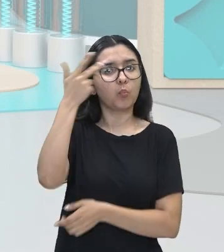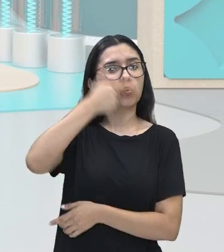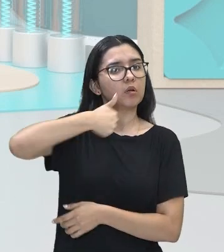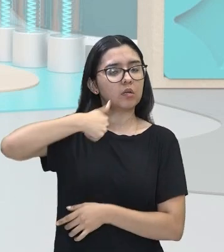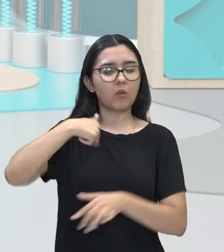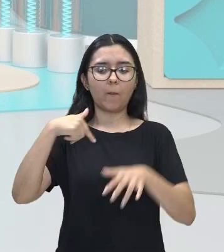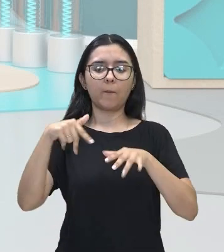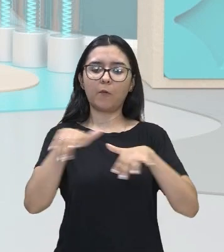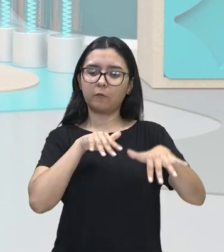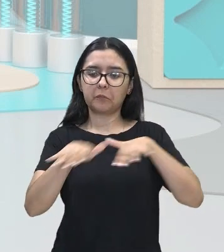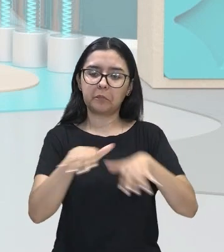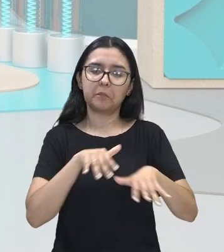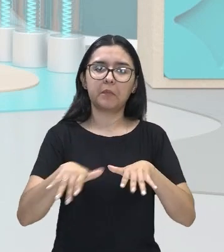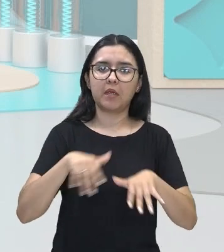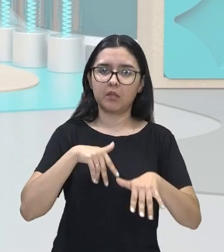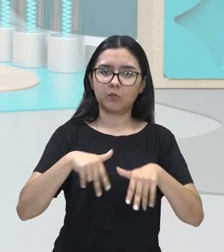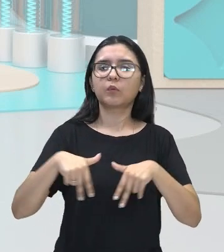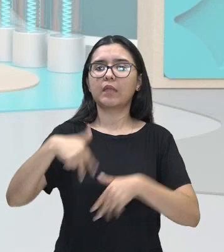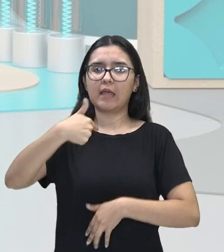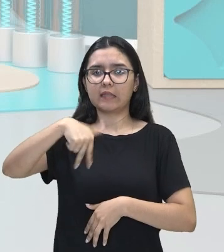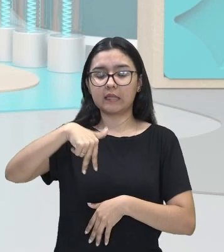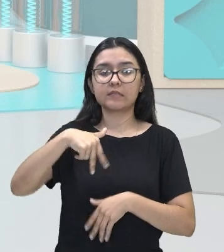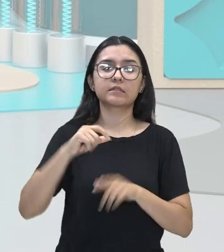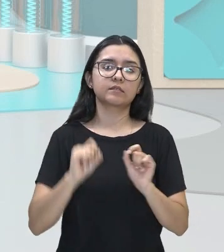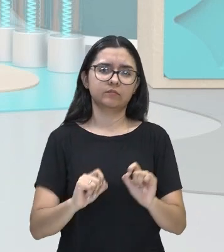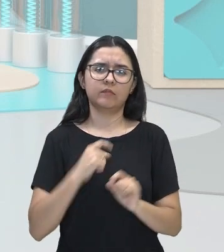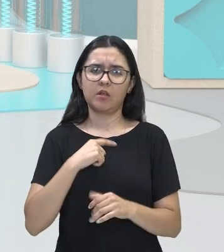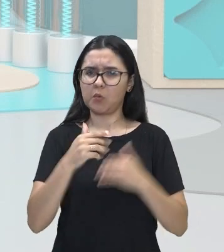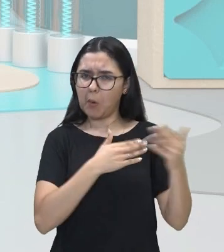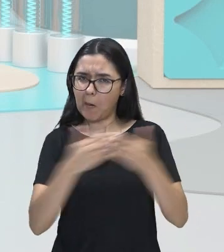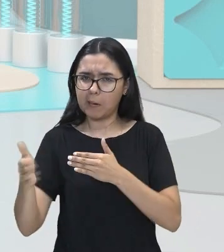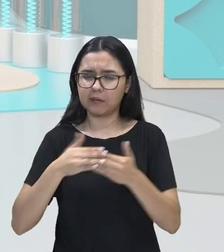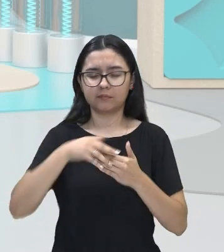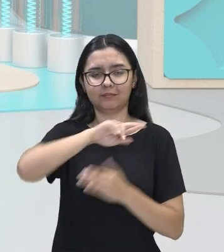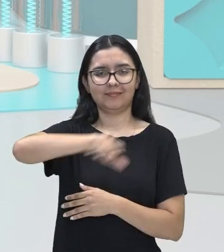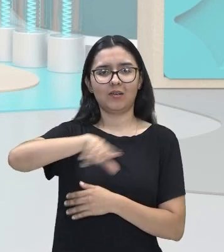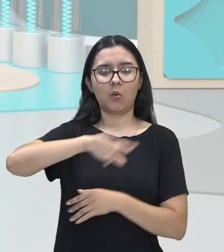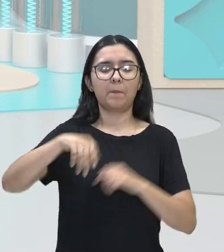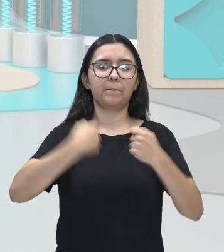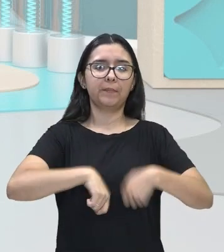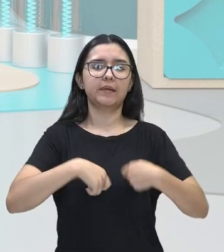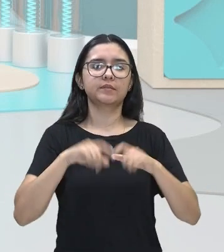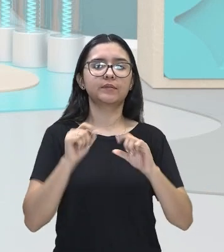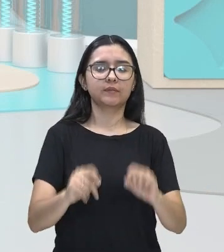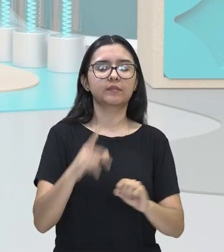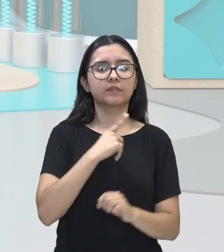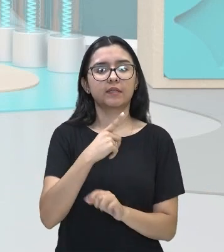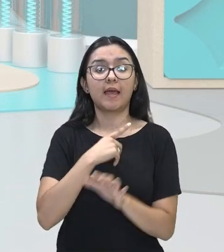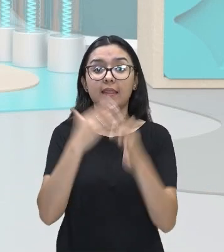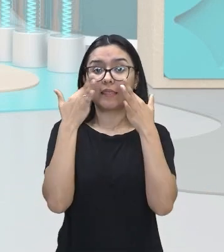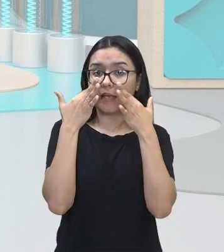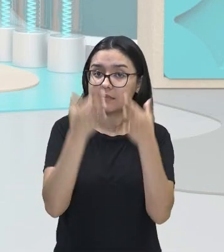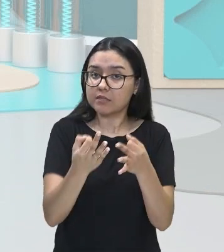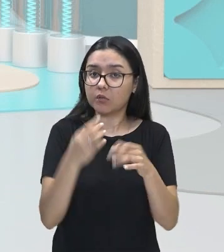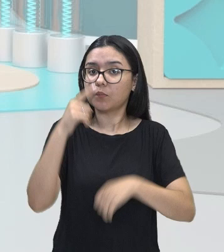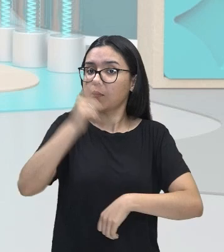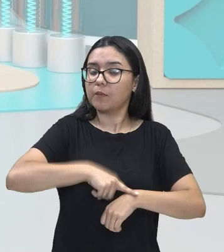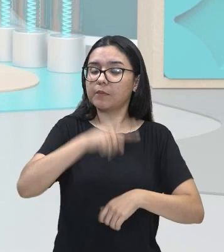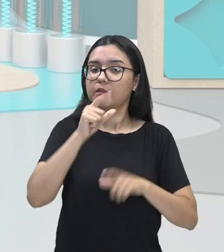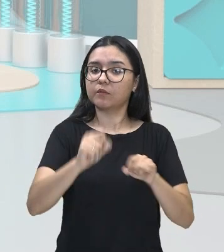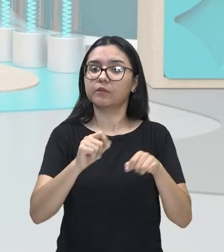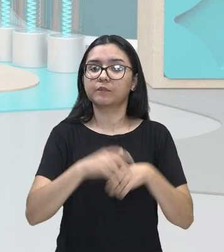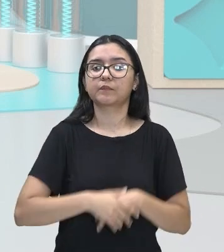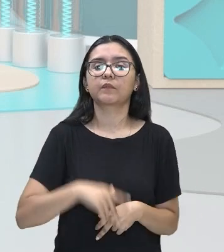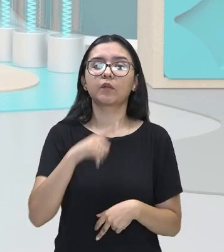dança. Eles acontecem não de forma aleatória, e é necessário um ponto de atenção na hora de quando